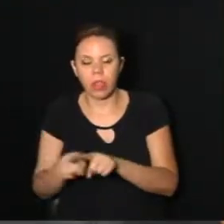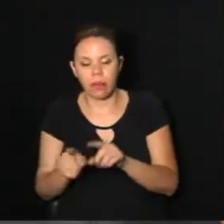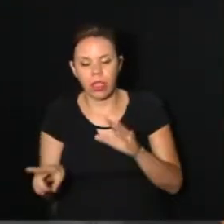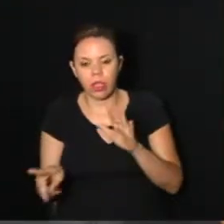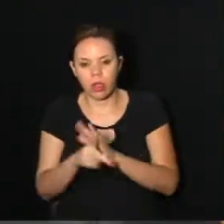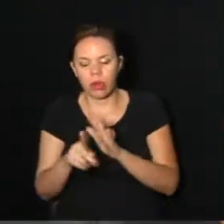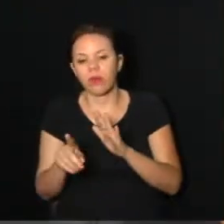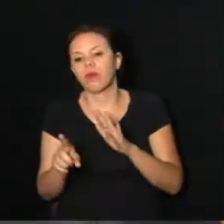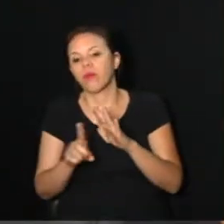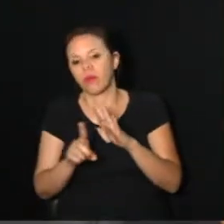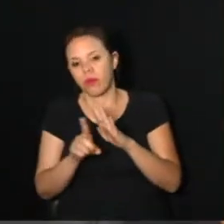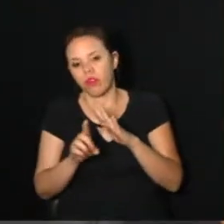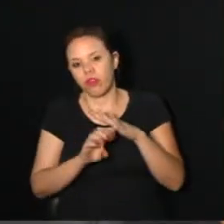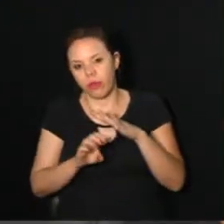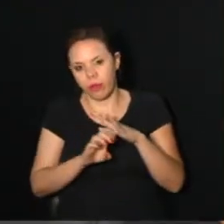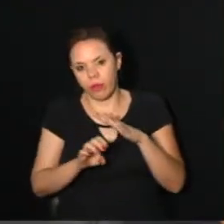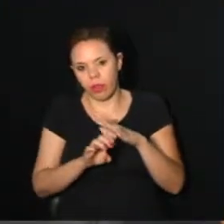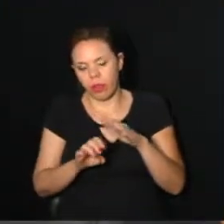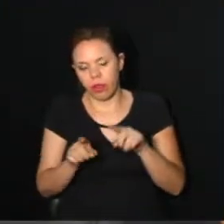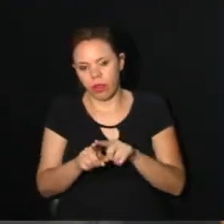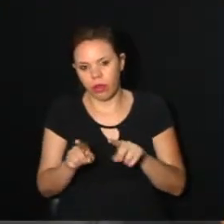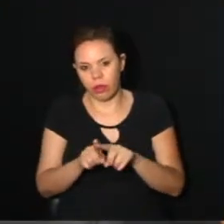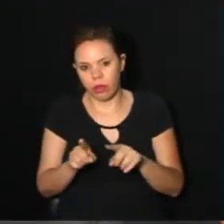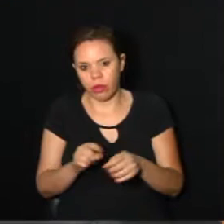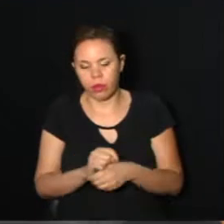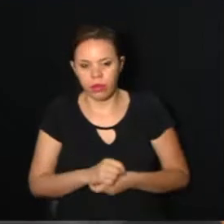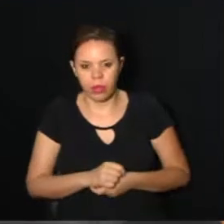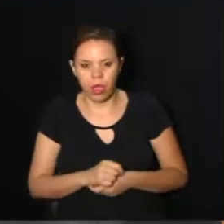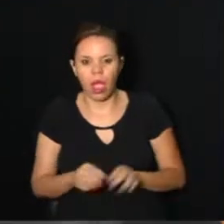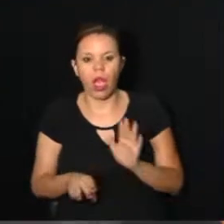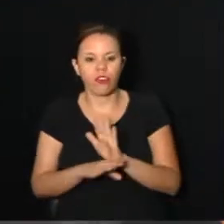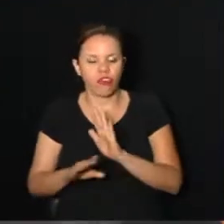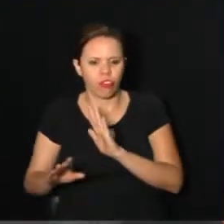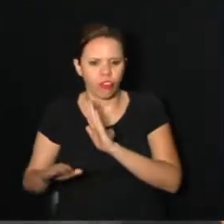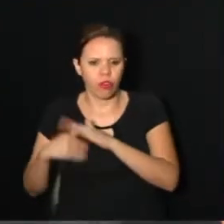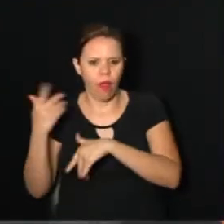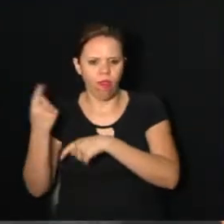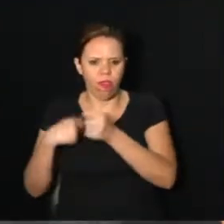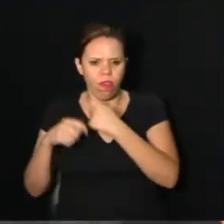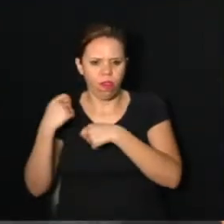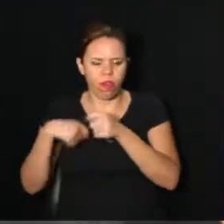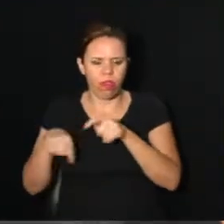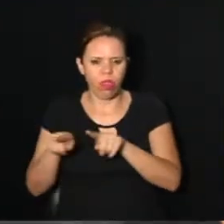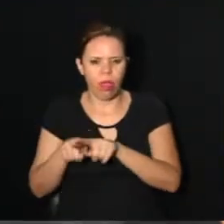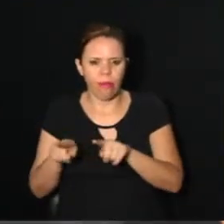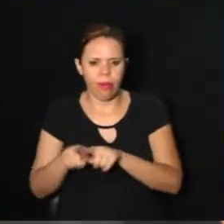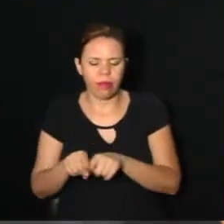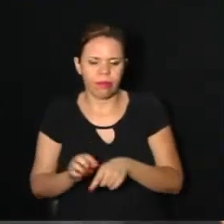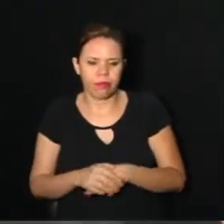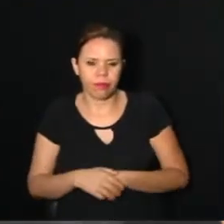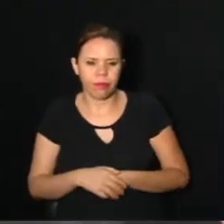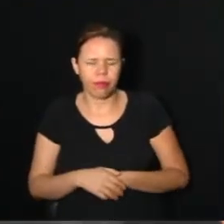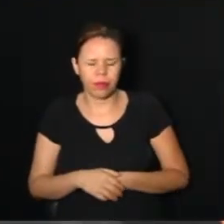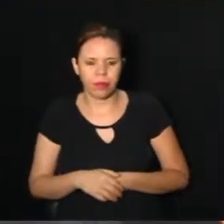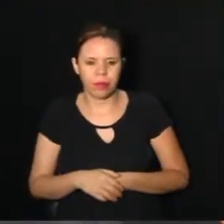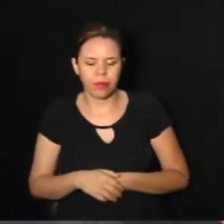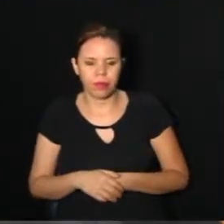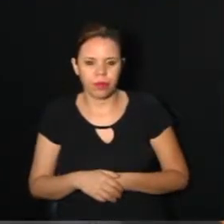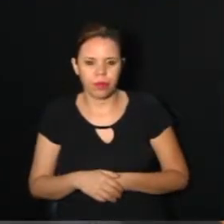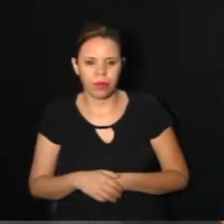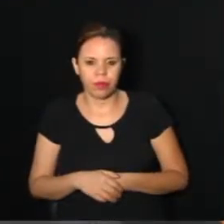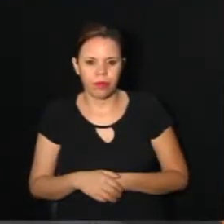vamos chamar assim, e que ajudaria o desenvolvimento econômico também, tá certo? E, em função